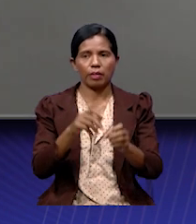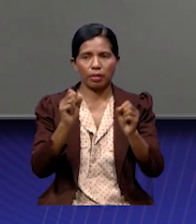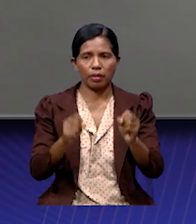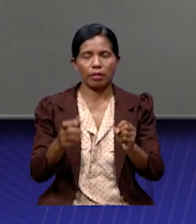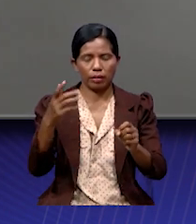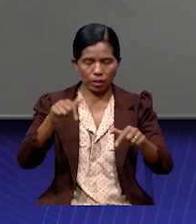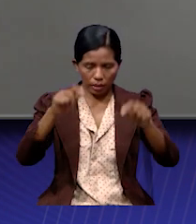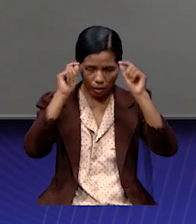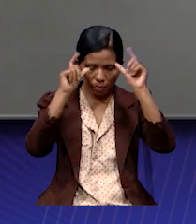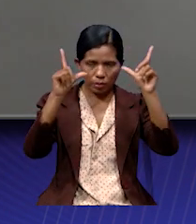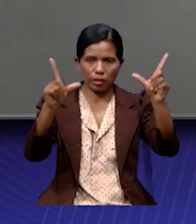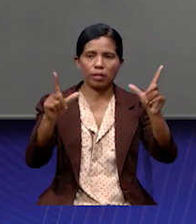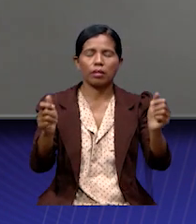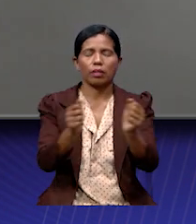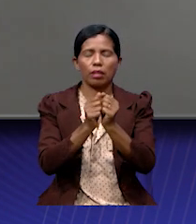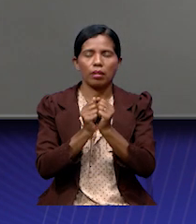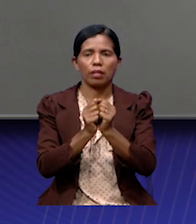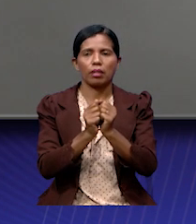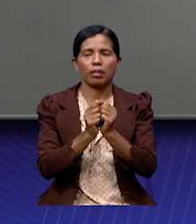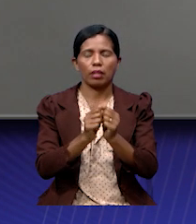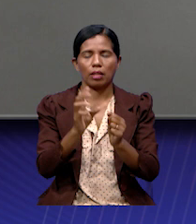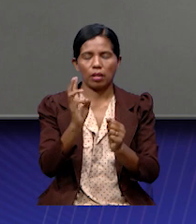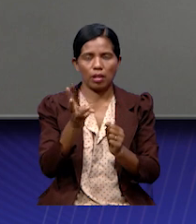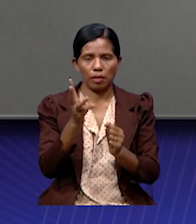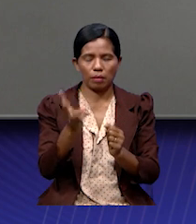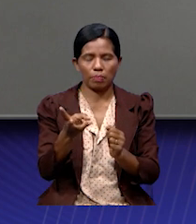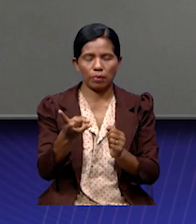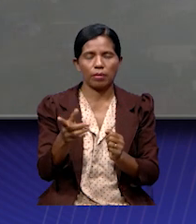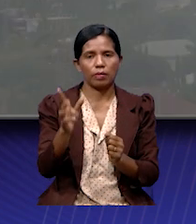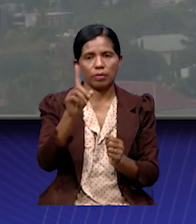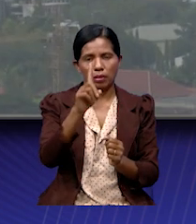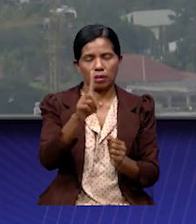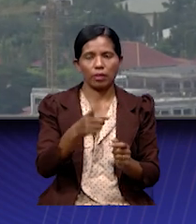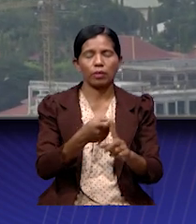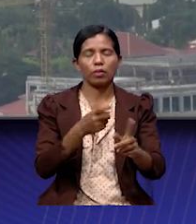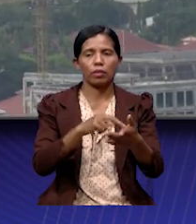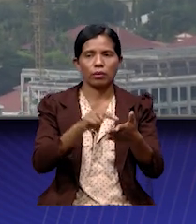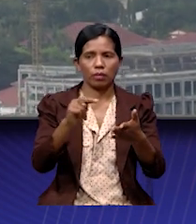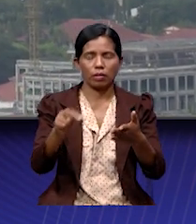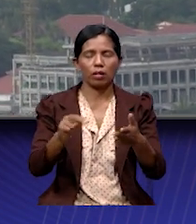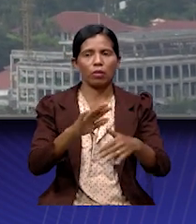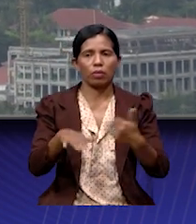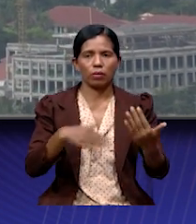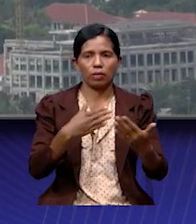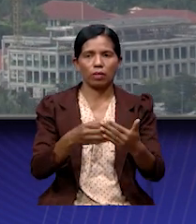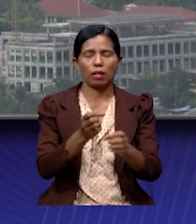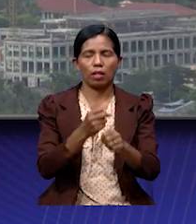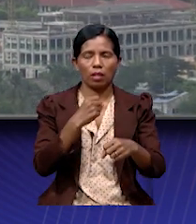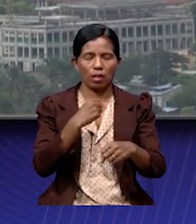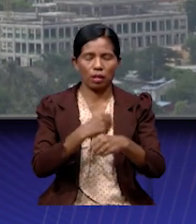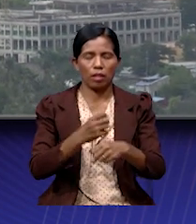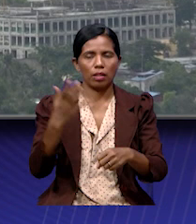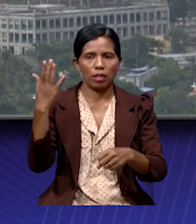a Timor-Leste larang, hamutu nem nulo recém-ida. Husi número ne, maioria halo